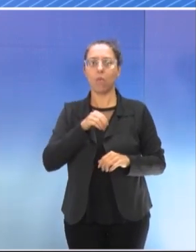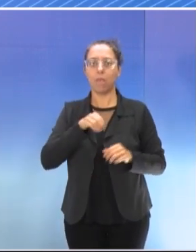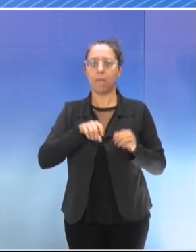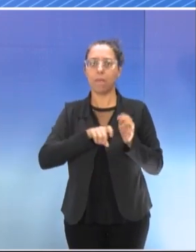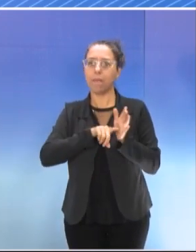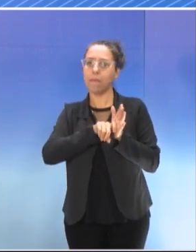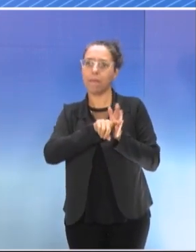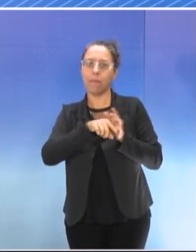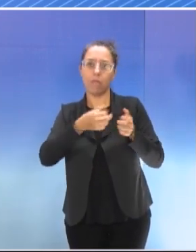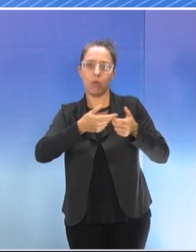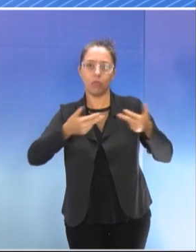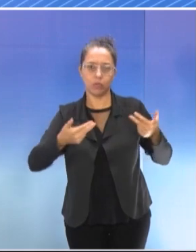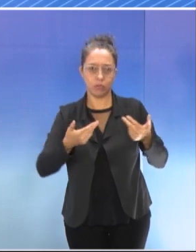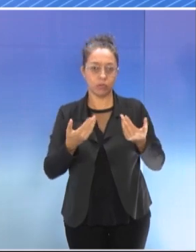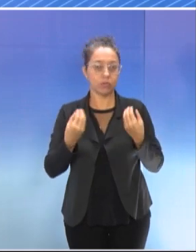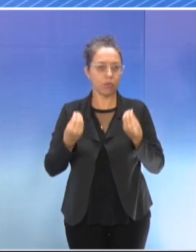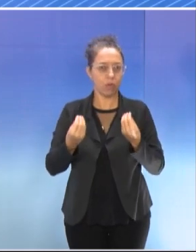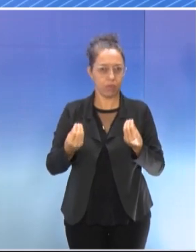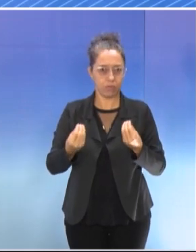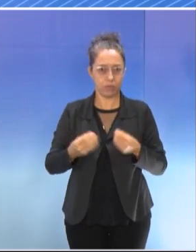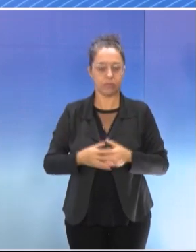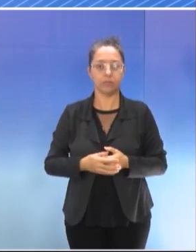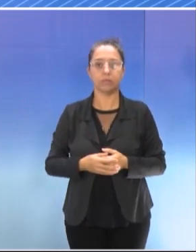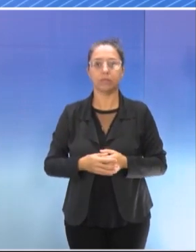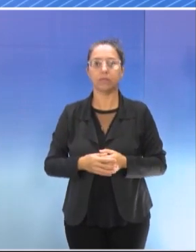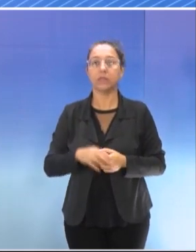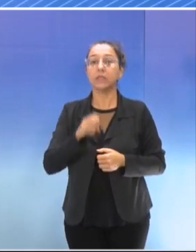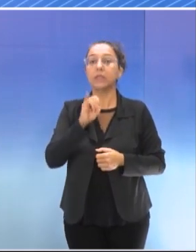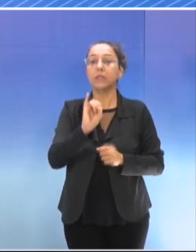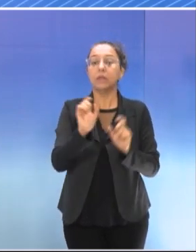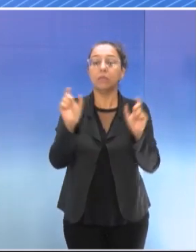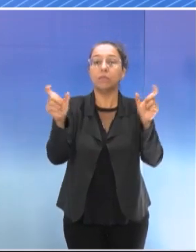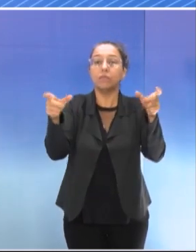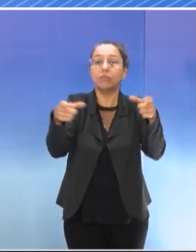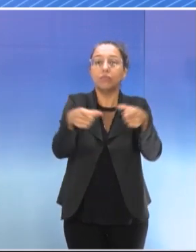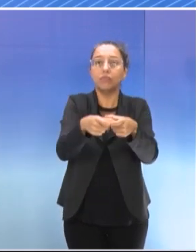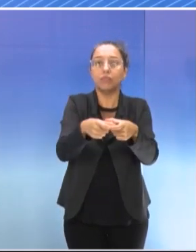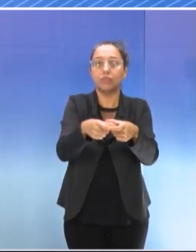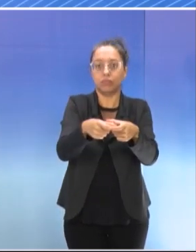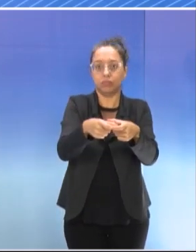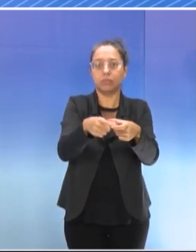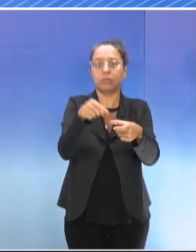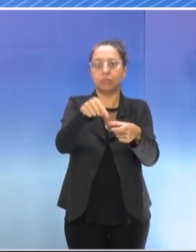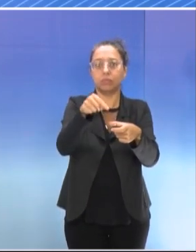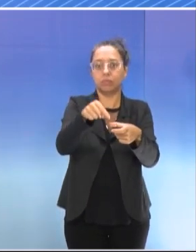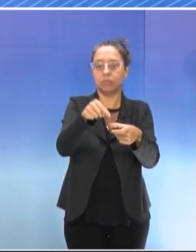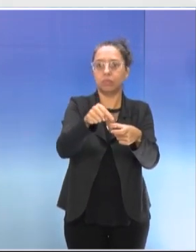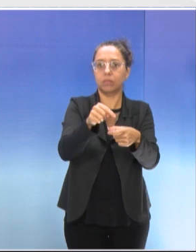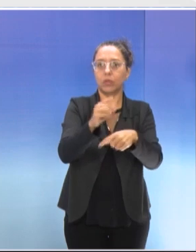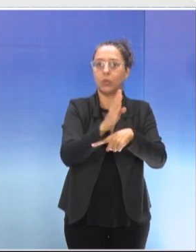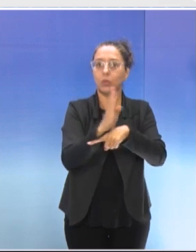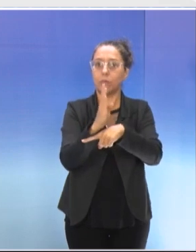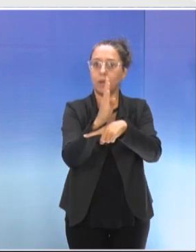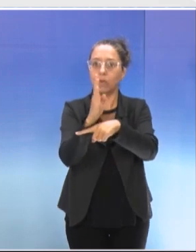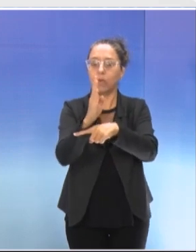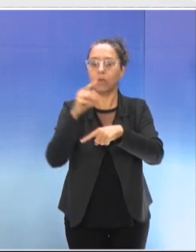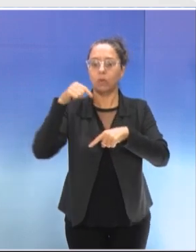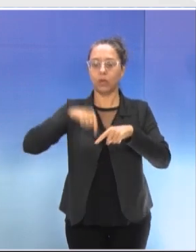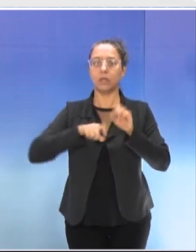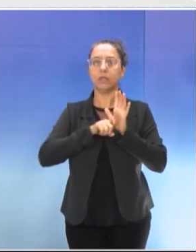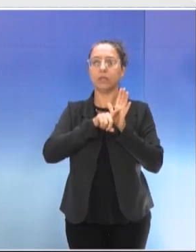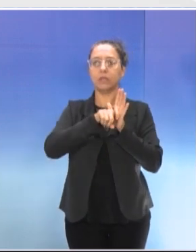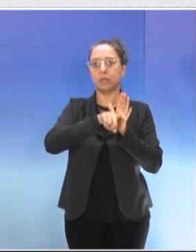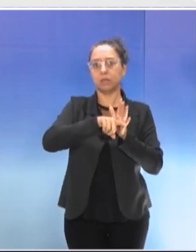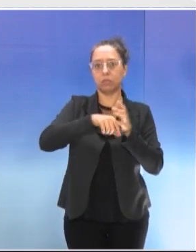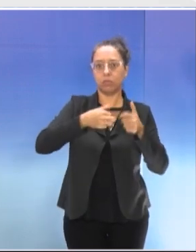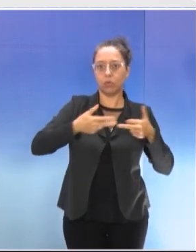entender que houve redução de moluscos e tubarões e o crescimento de arraias, de cara nós vamos saber